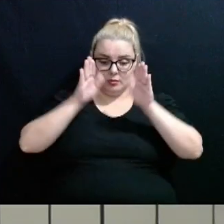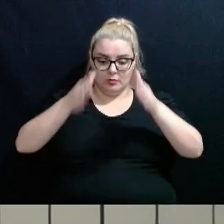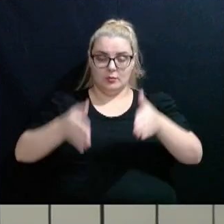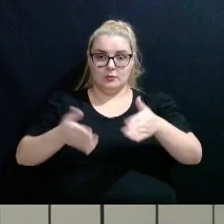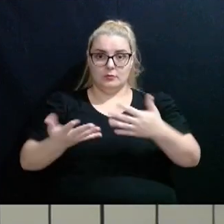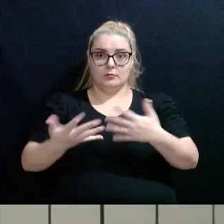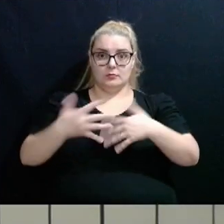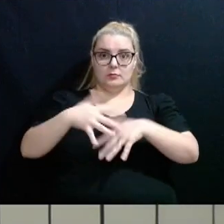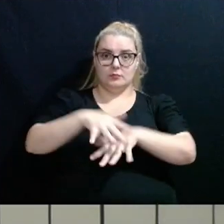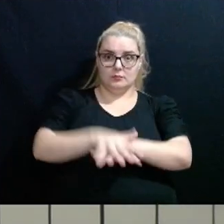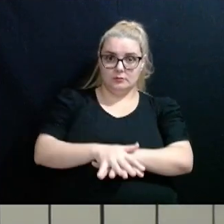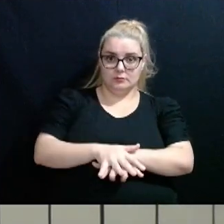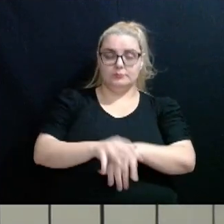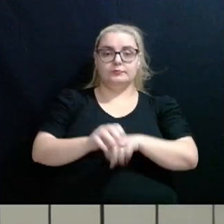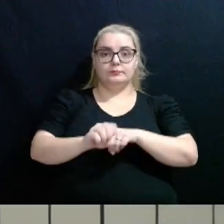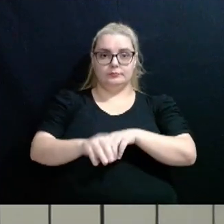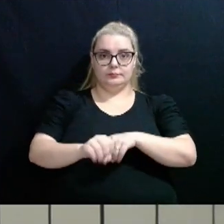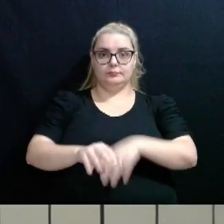e educação.